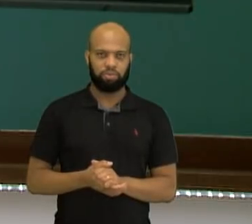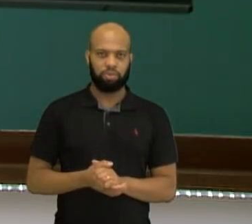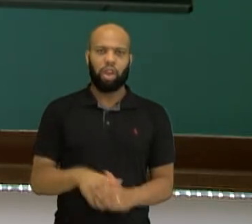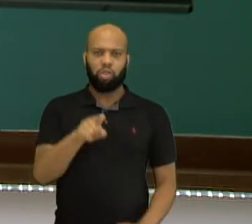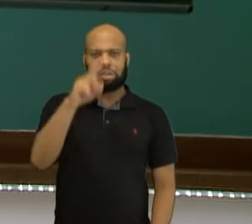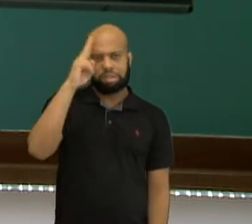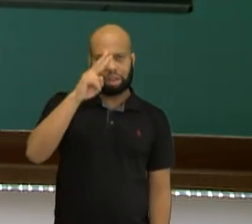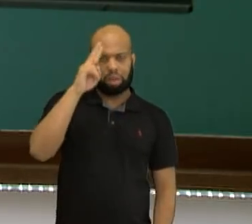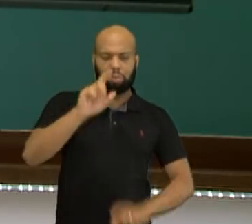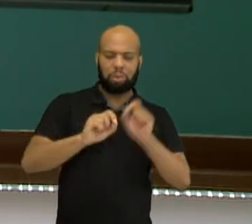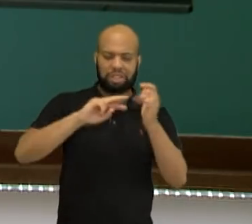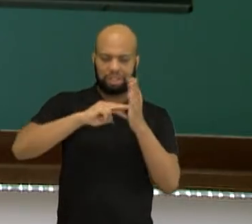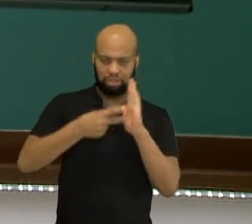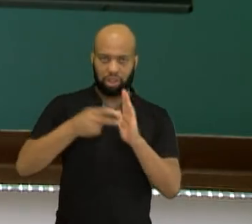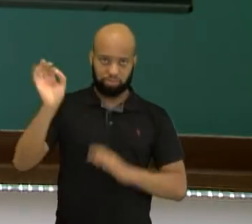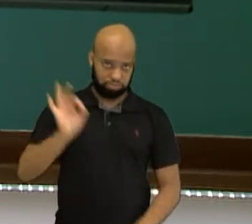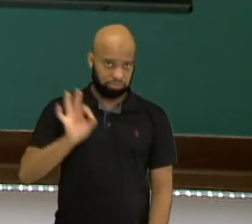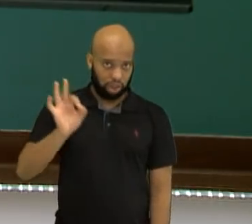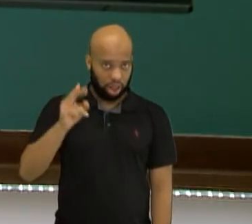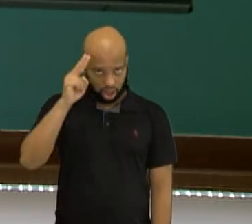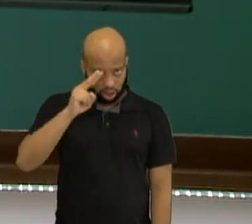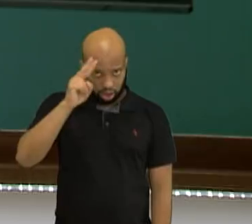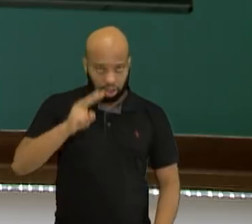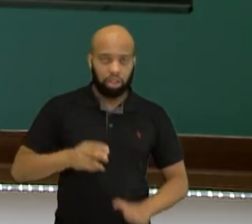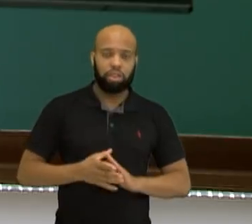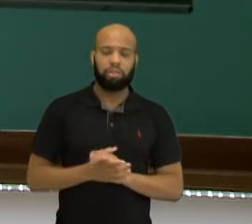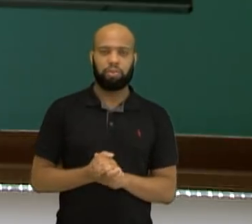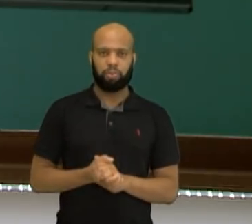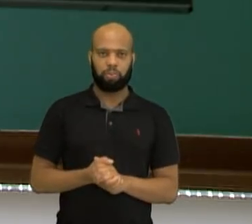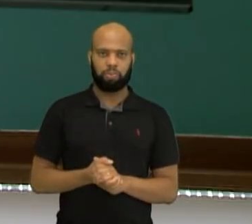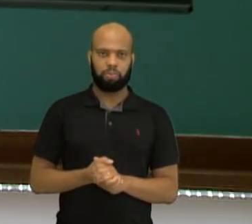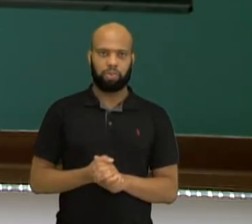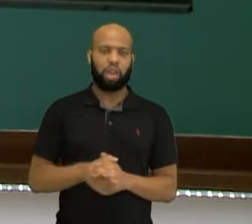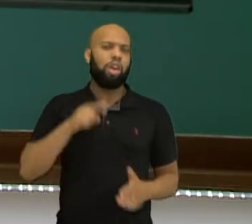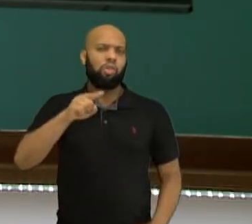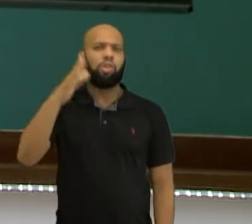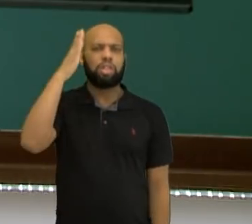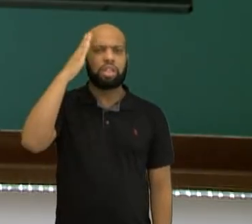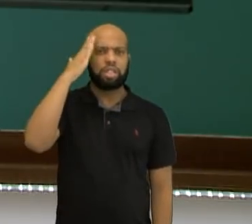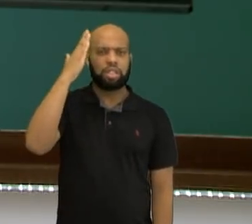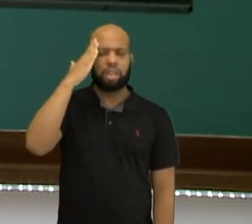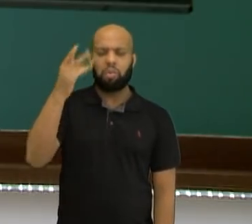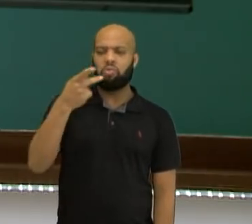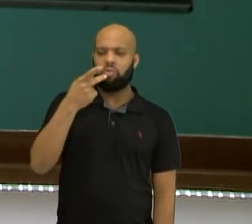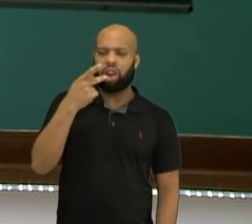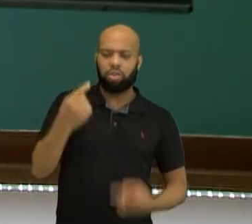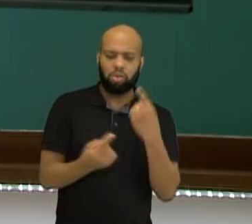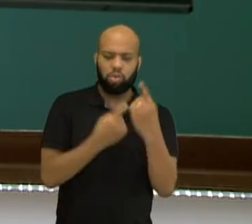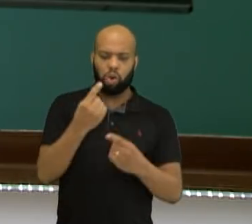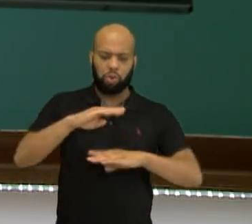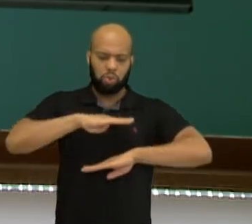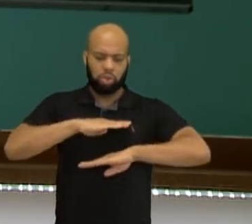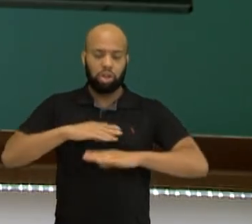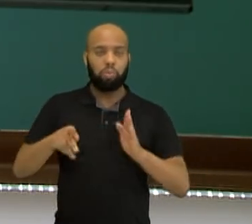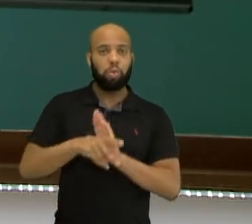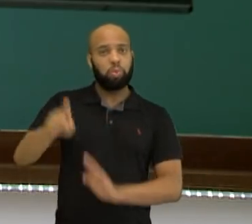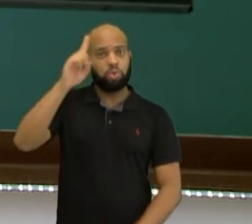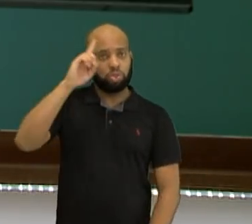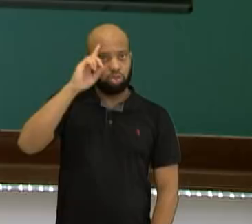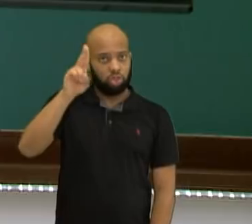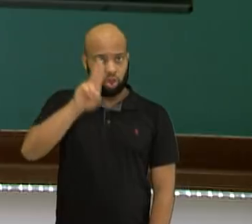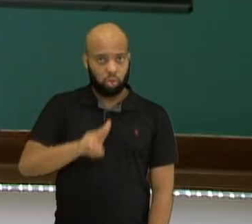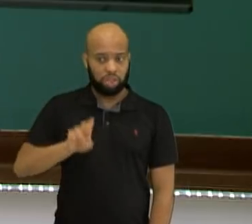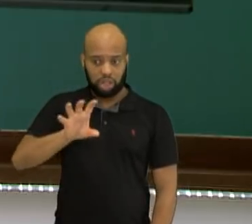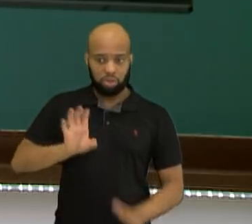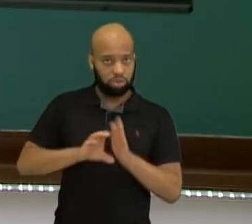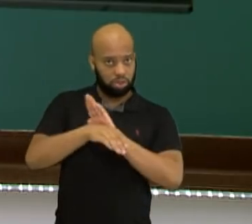Você lembra o que significa uma porcentagem? Você sabe dizer em quais situações do cotidiano nós utilizamos a porcentagem? Tem mais